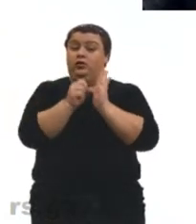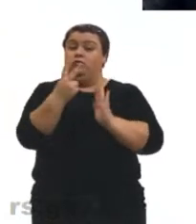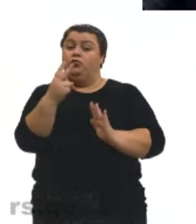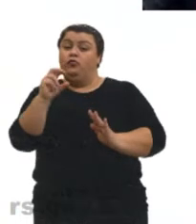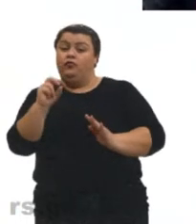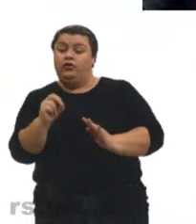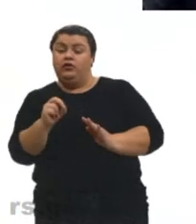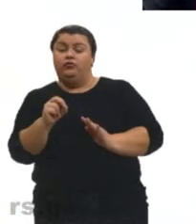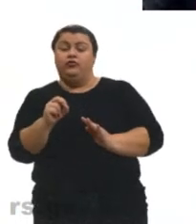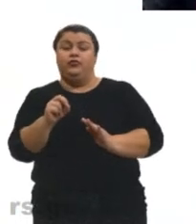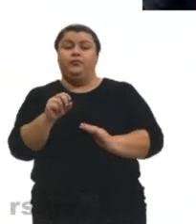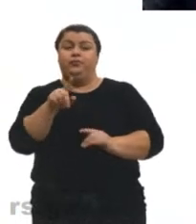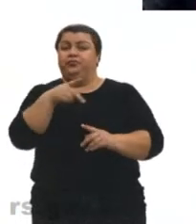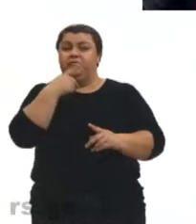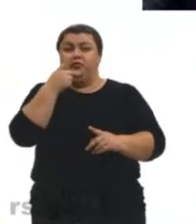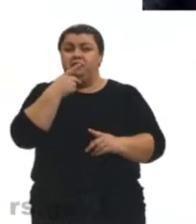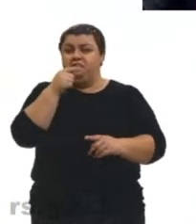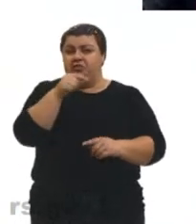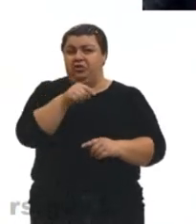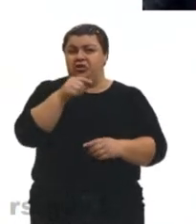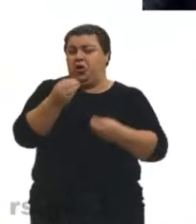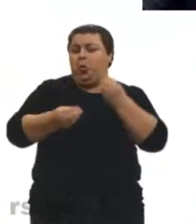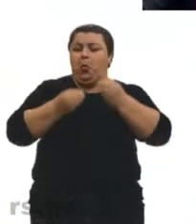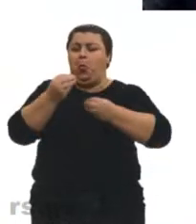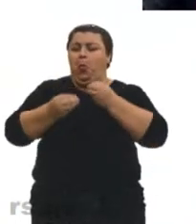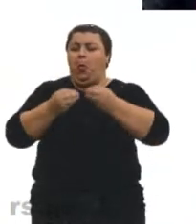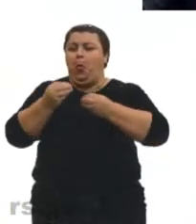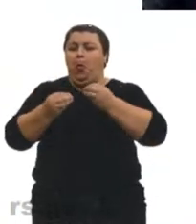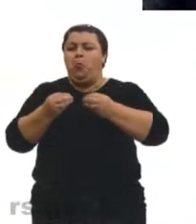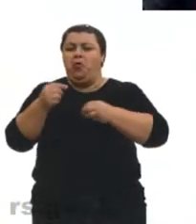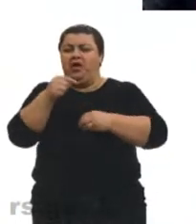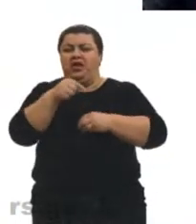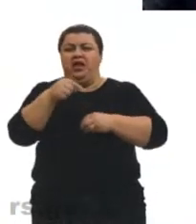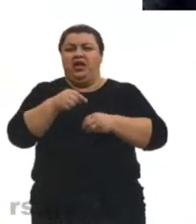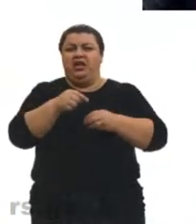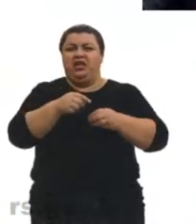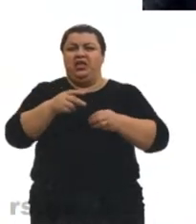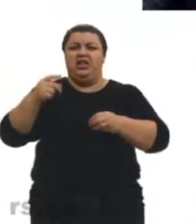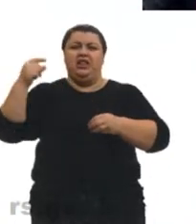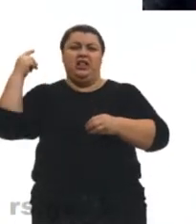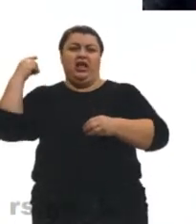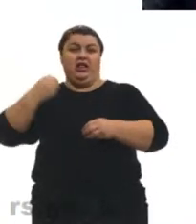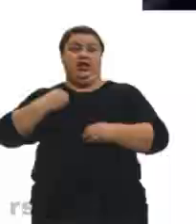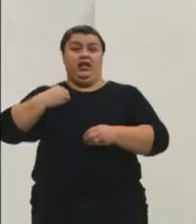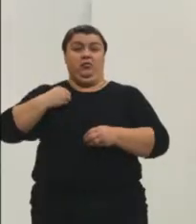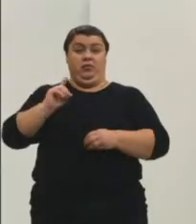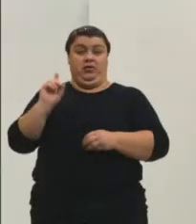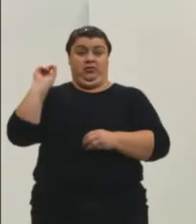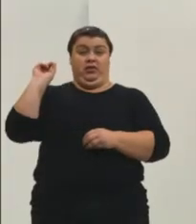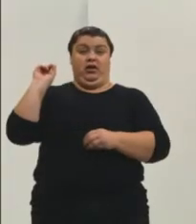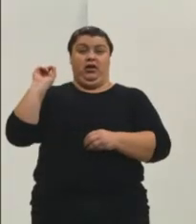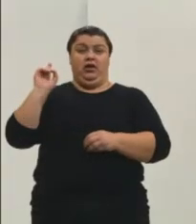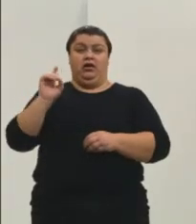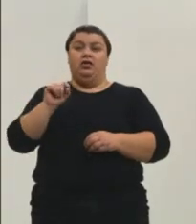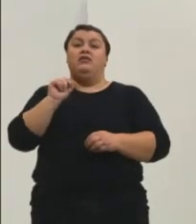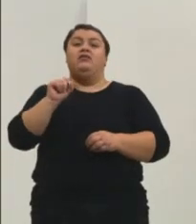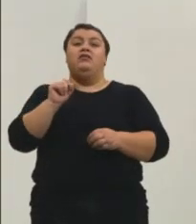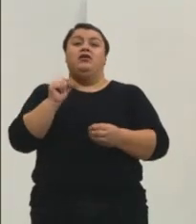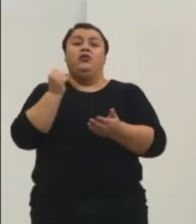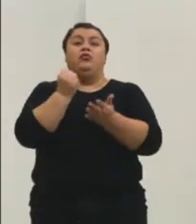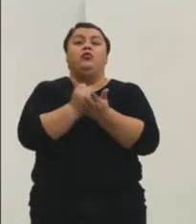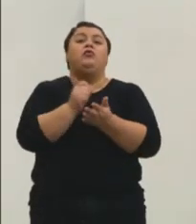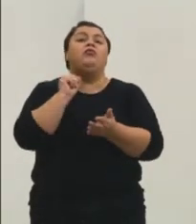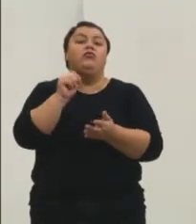nos relatando aqui como eram as coisas lá no tempo do Borba Gato no tempo das Bandeiras eles são documento do que